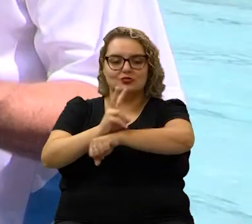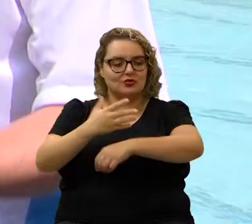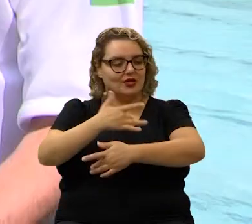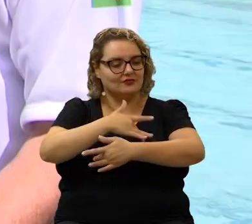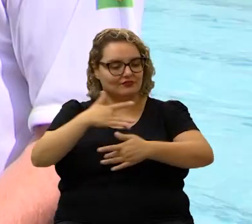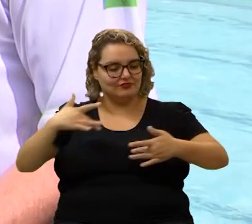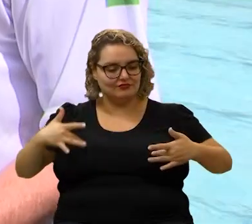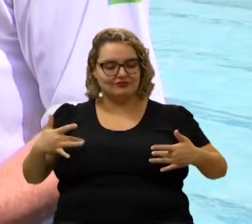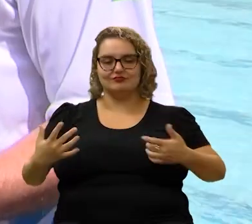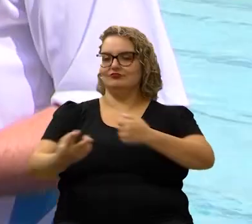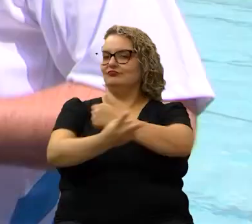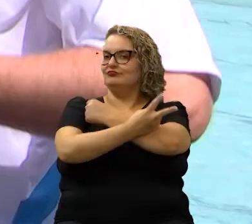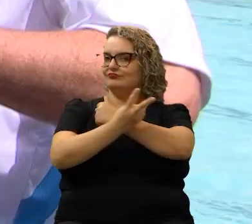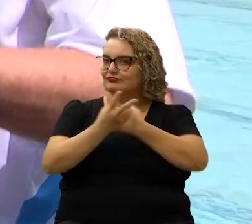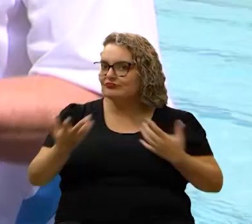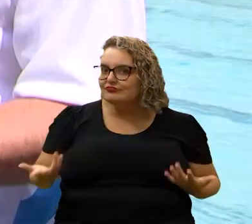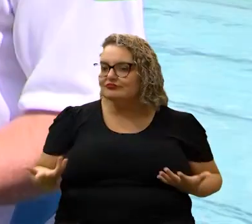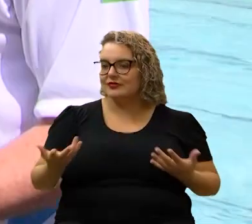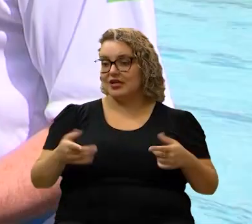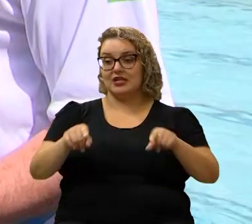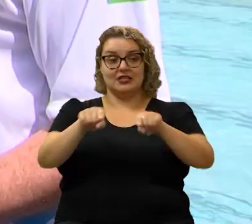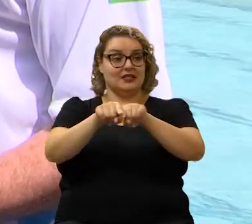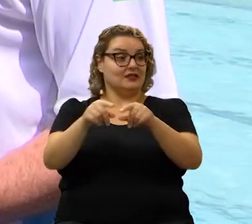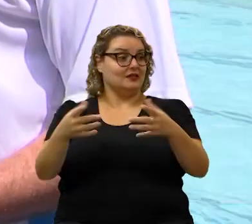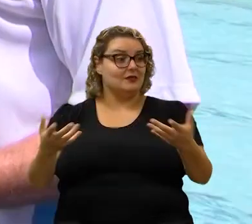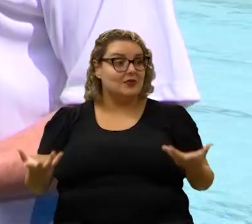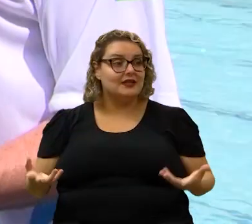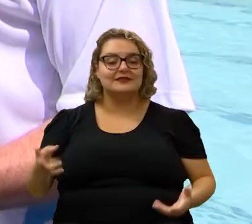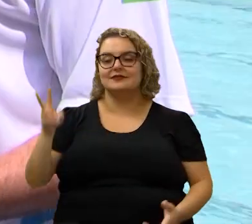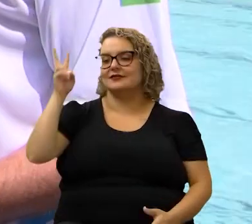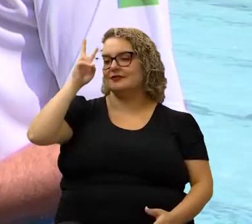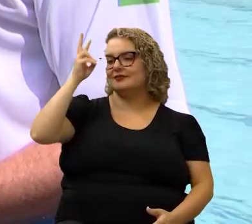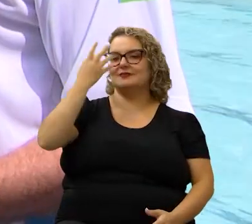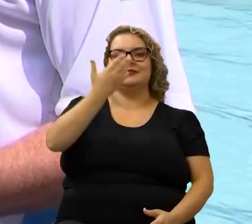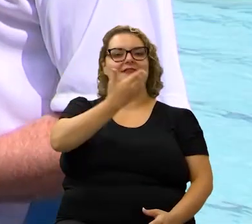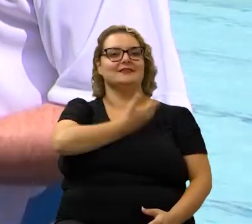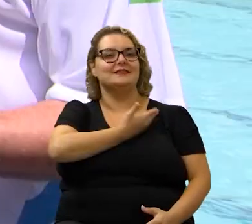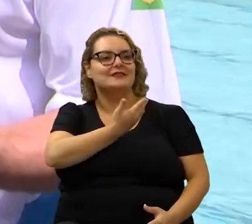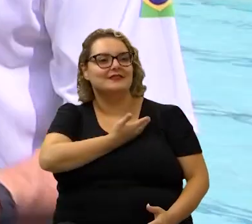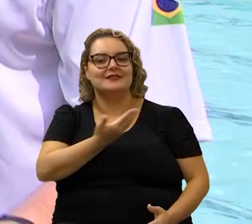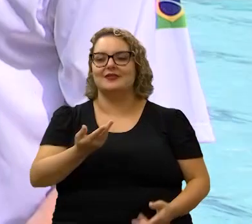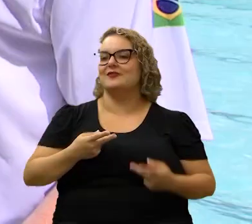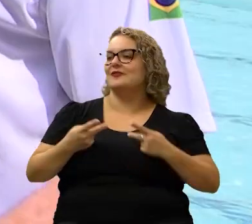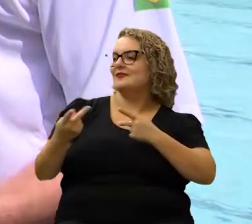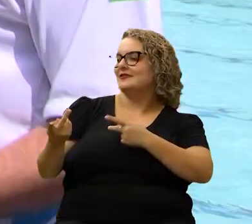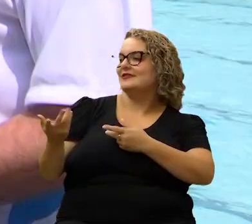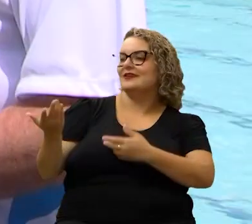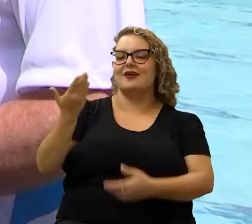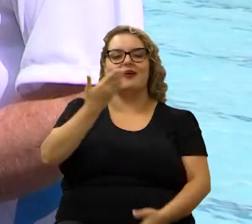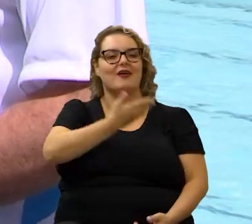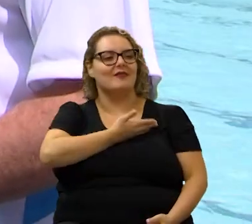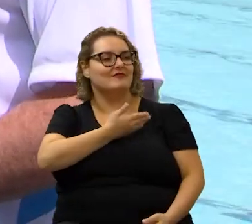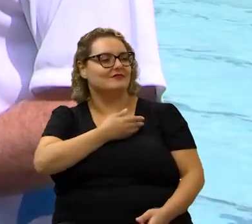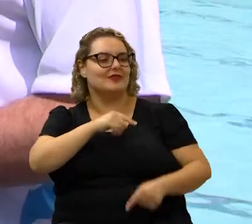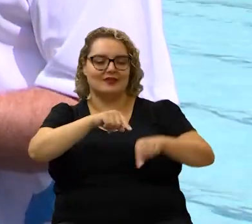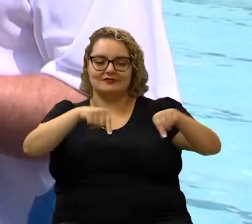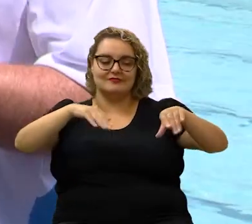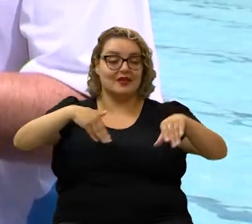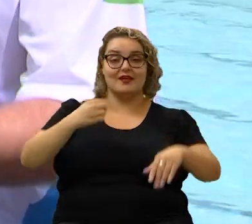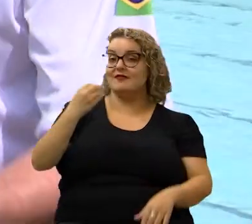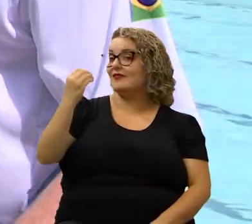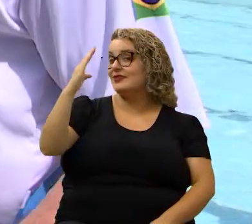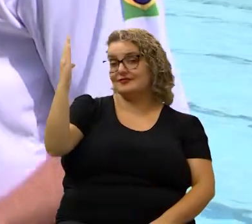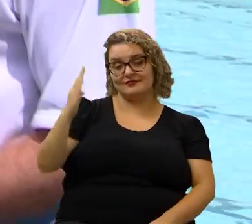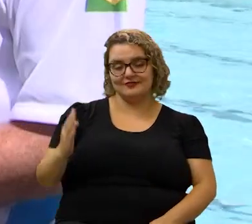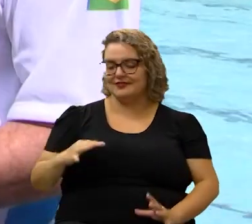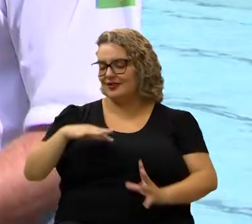mundo cuidando do bem-estar, cuidando da sua saúde e ao mesmo tempo lembrando dos amigos, visitando os amigos,